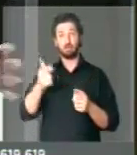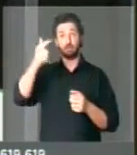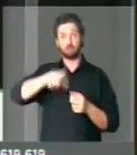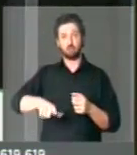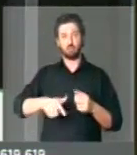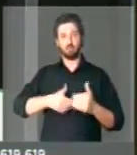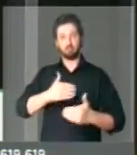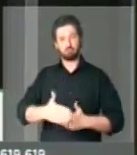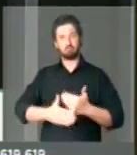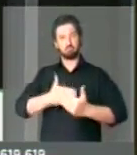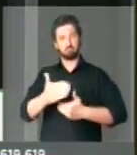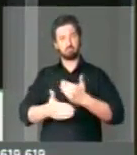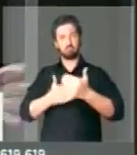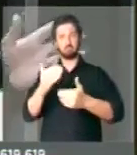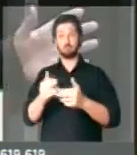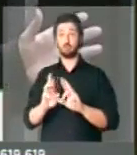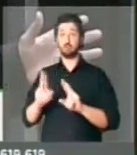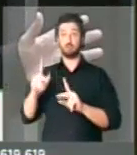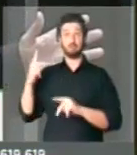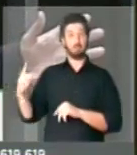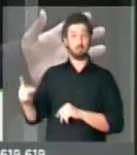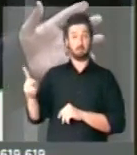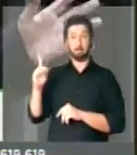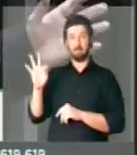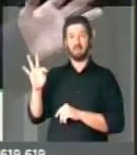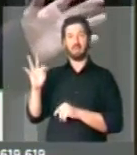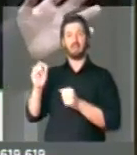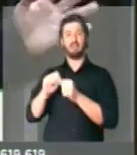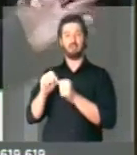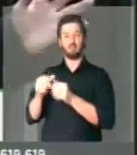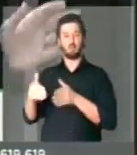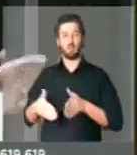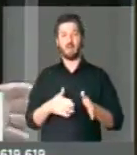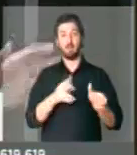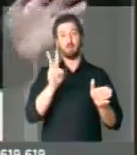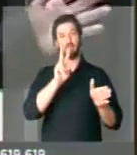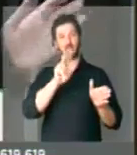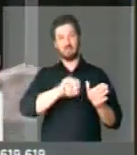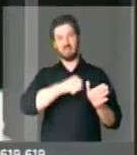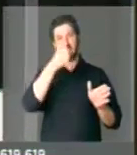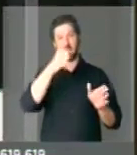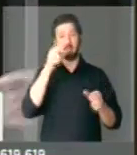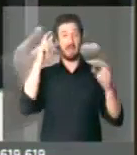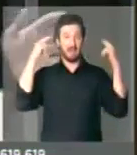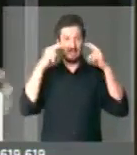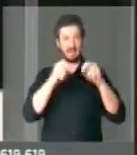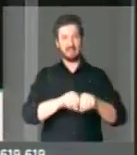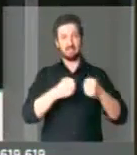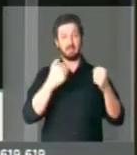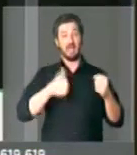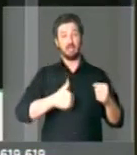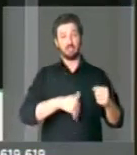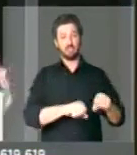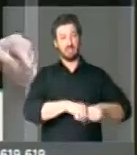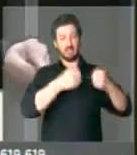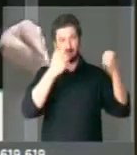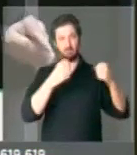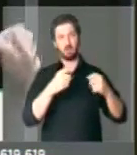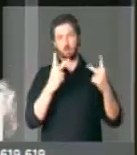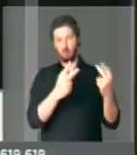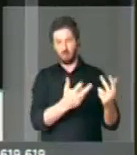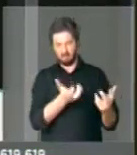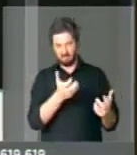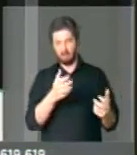novamente nos trilhos, ao contrário do PT que colocou o Brasil no mesmo caminho que a Venezuela, que a Grécia, que a Argentina. Então é hora